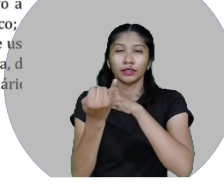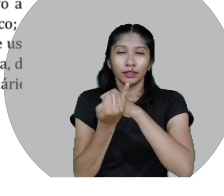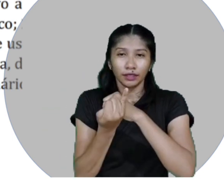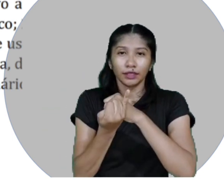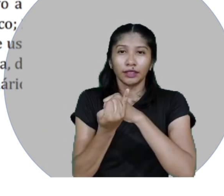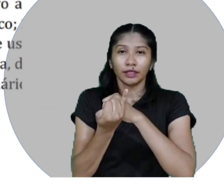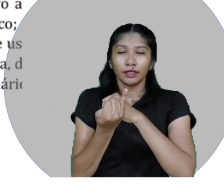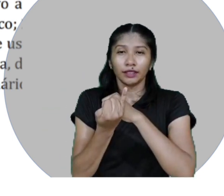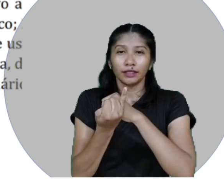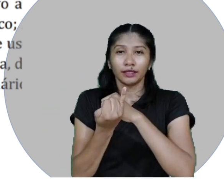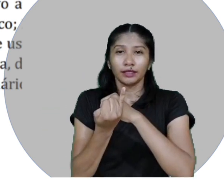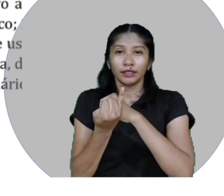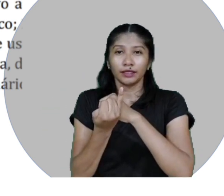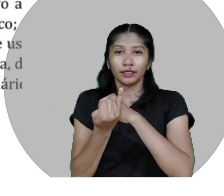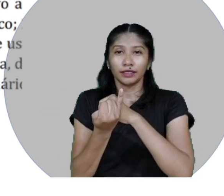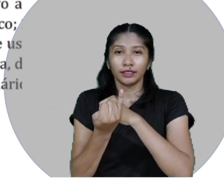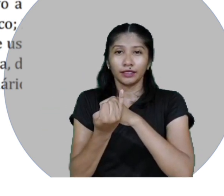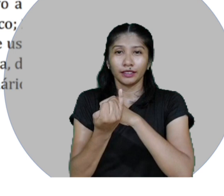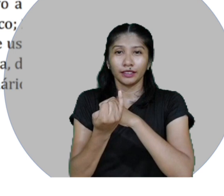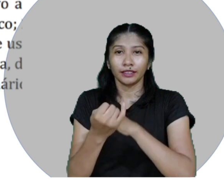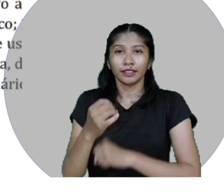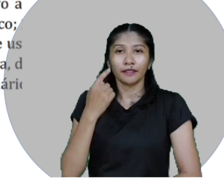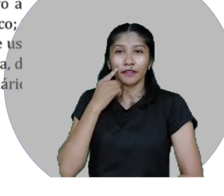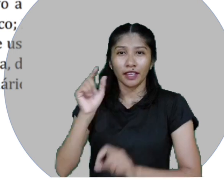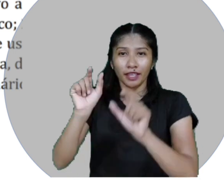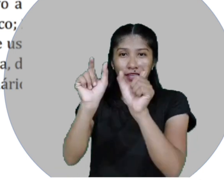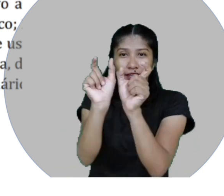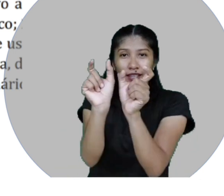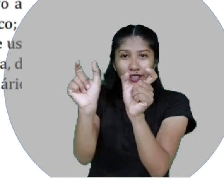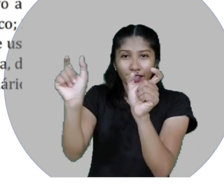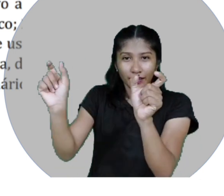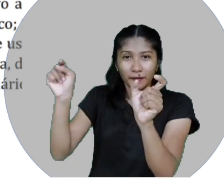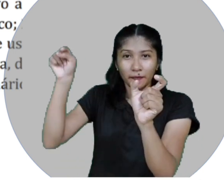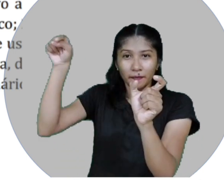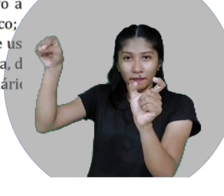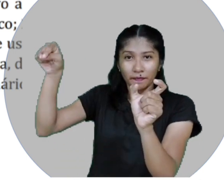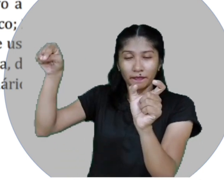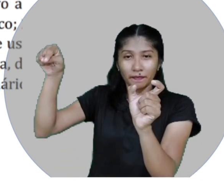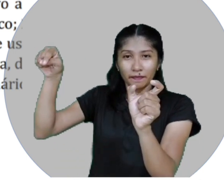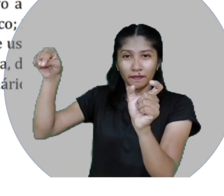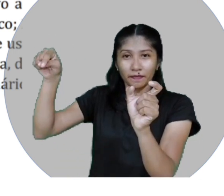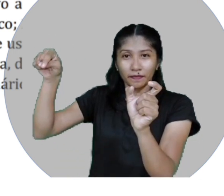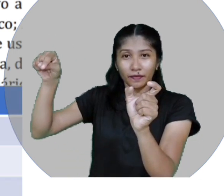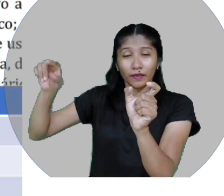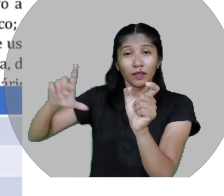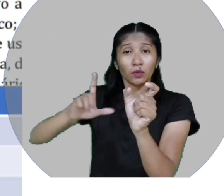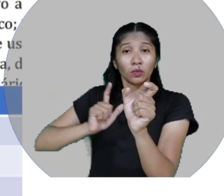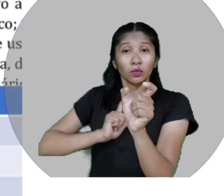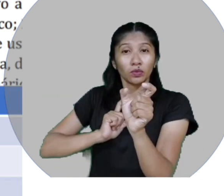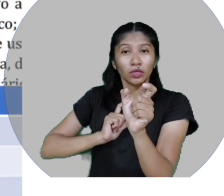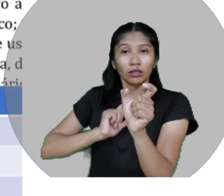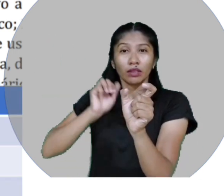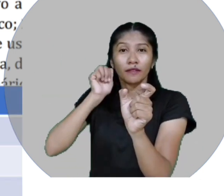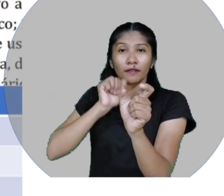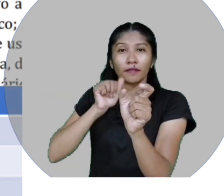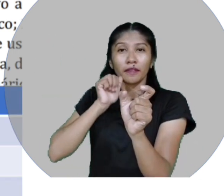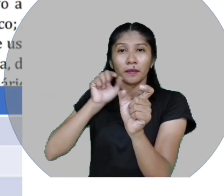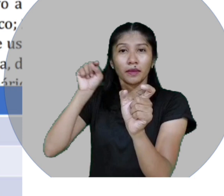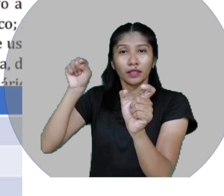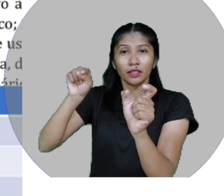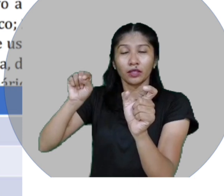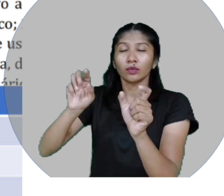públicos, a, um adjetivo, e a sua forma no feminino se